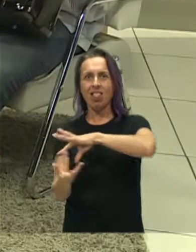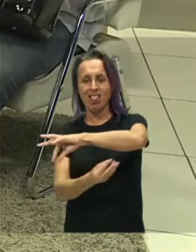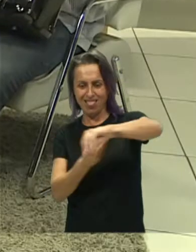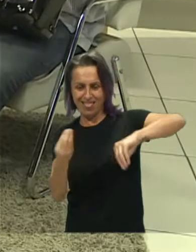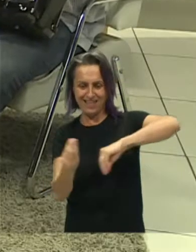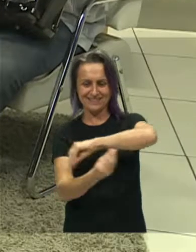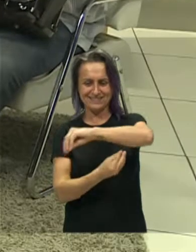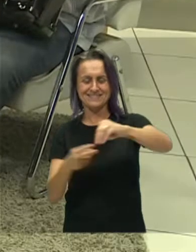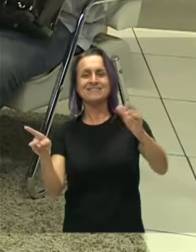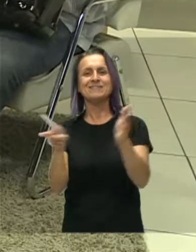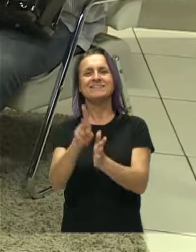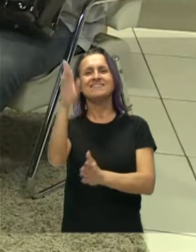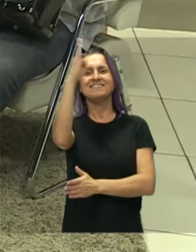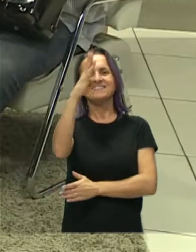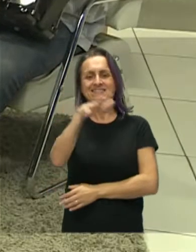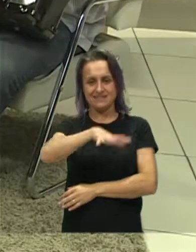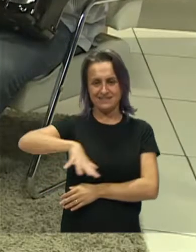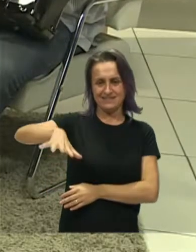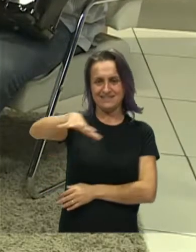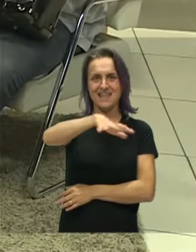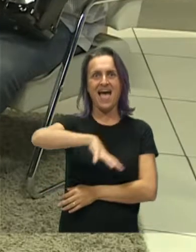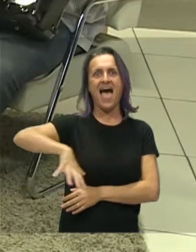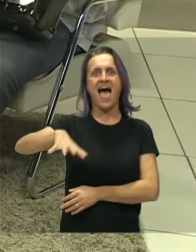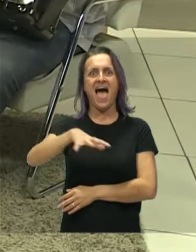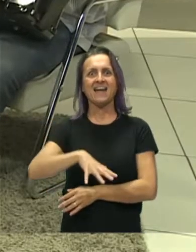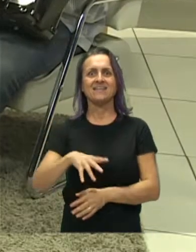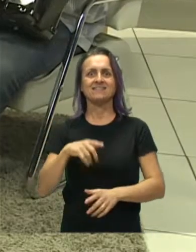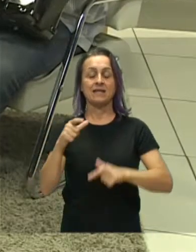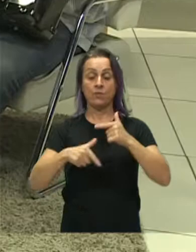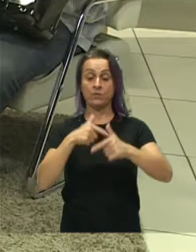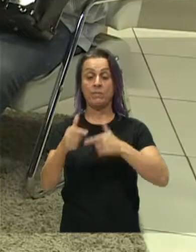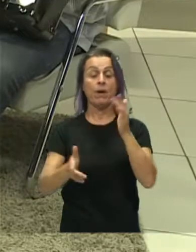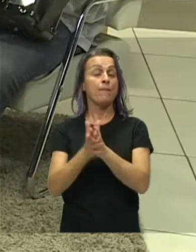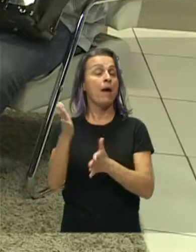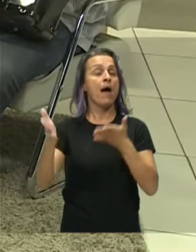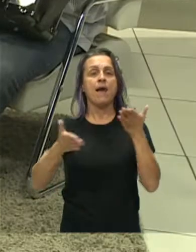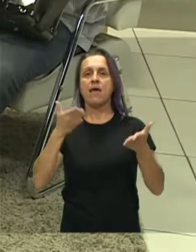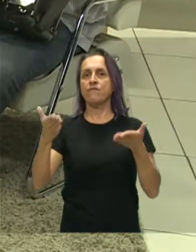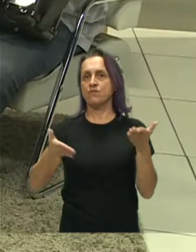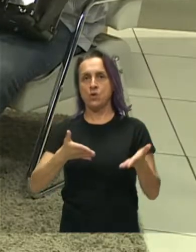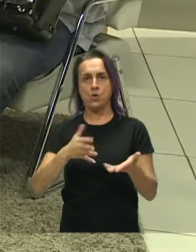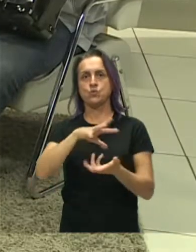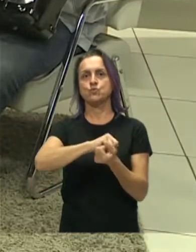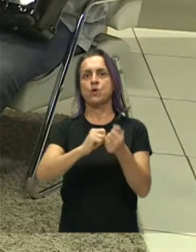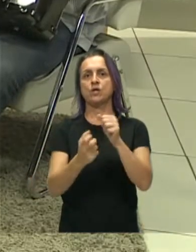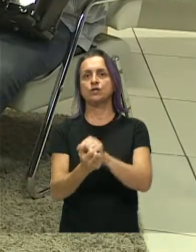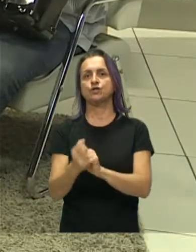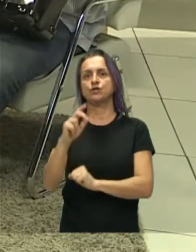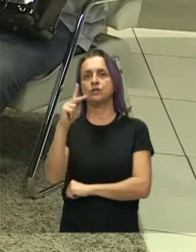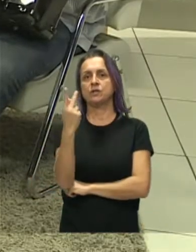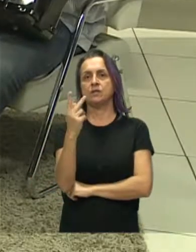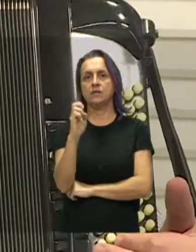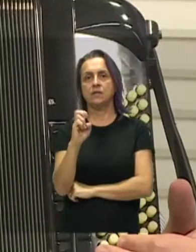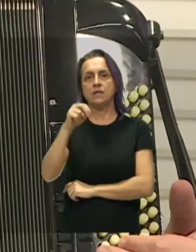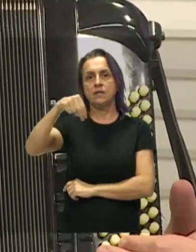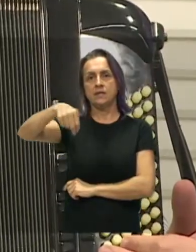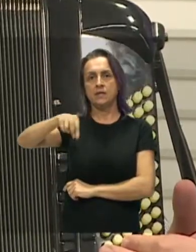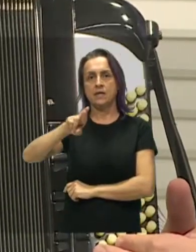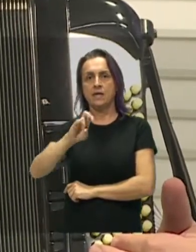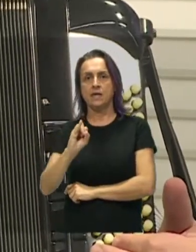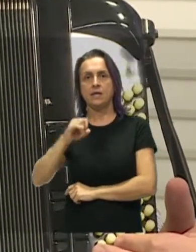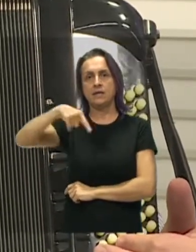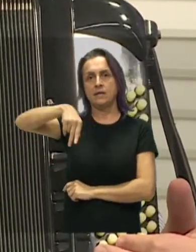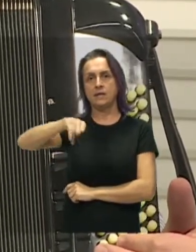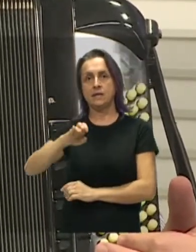da brasilidade. Da brasilidade, justamente. Isso é um trabalho fantástico do Henrique Neumann, que é um artista de Florianópolis, com quem